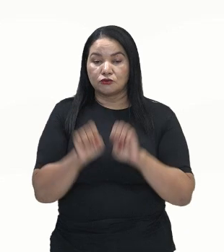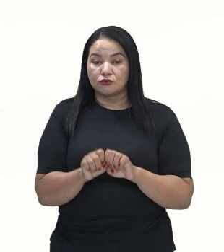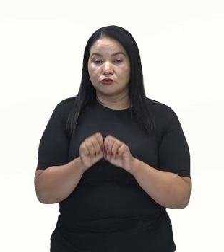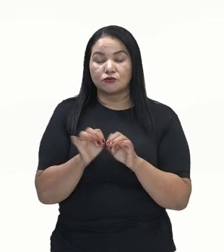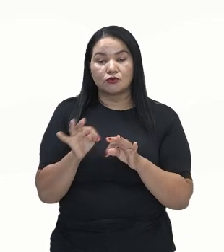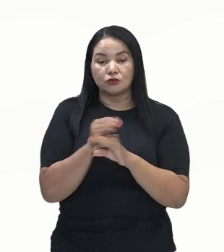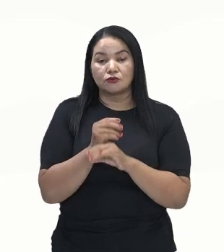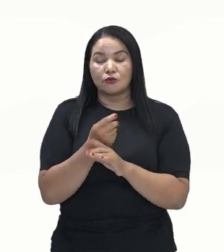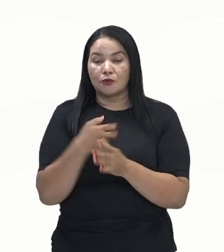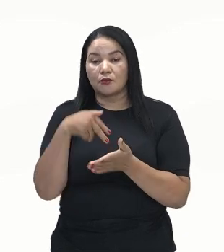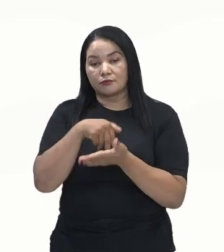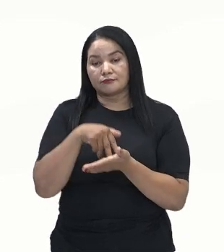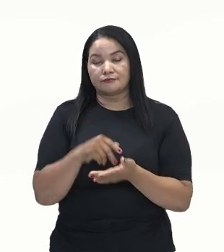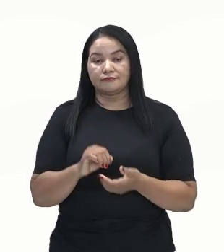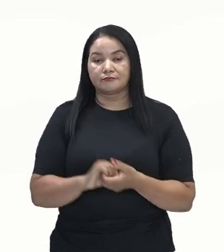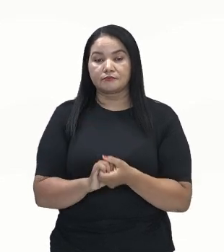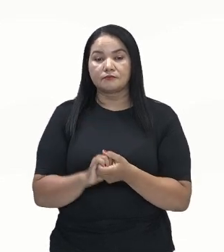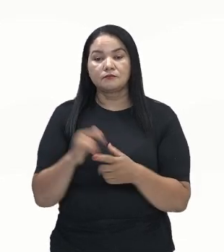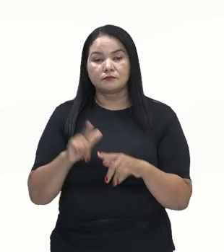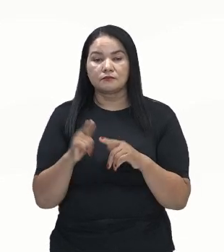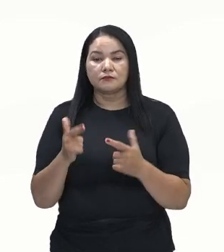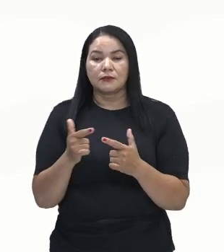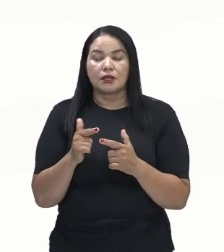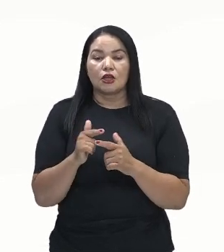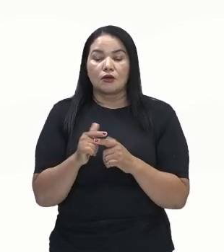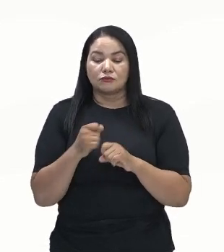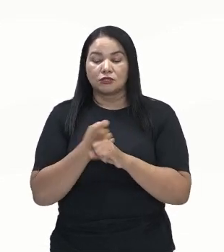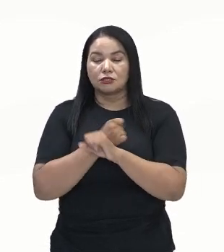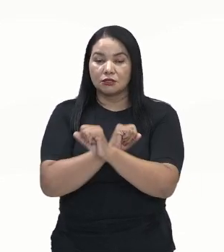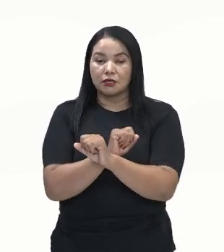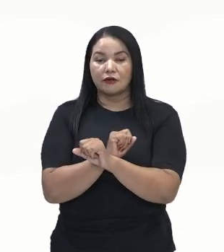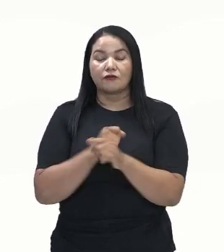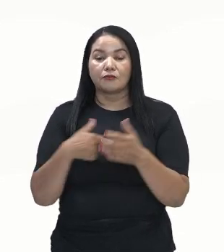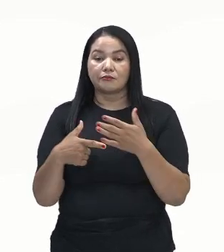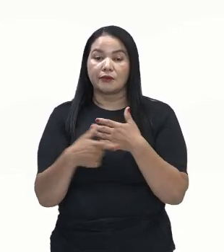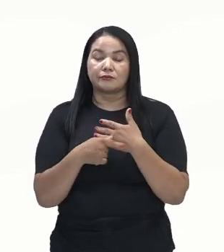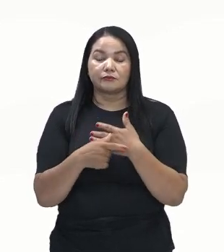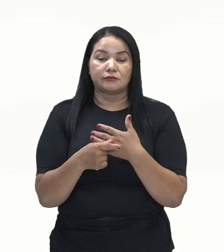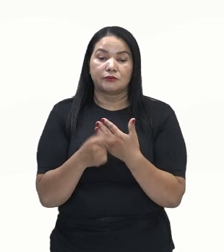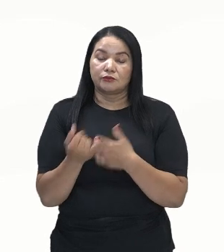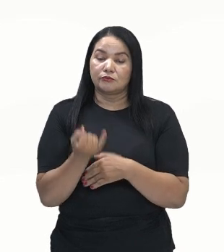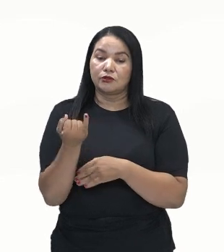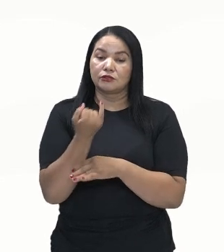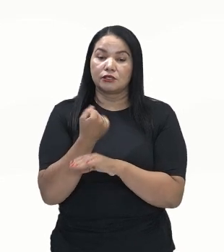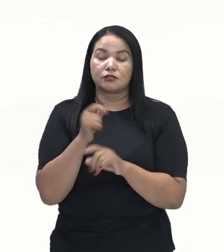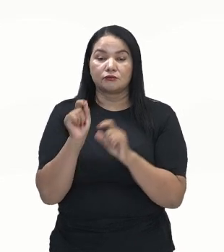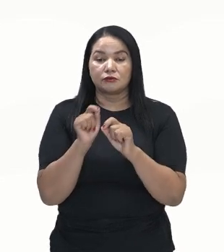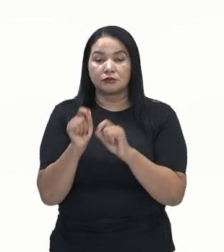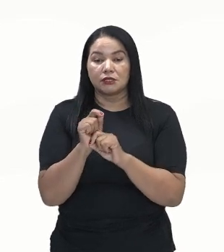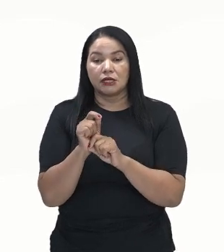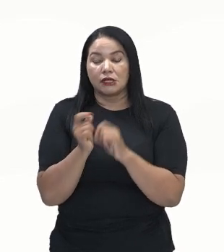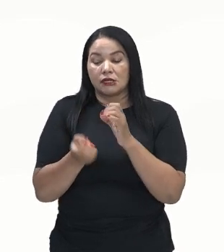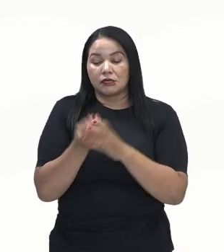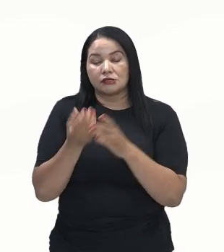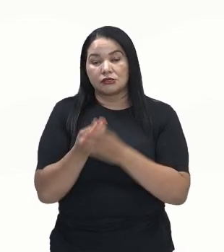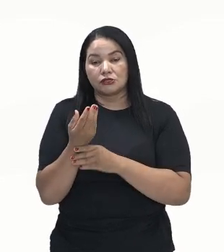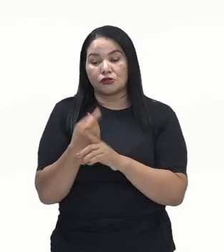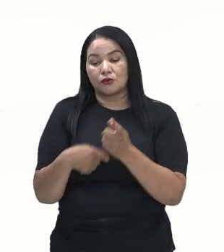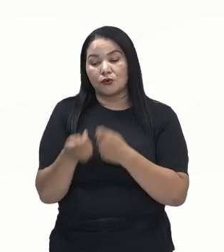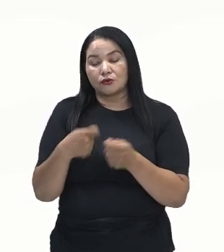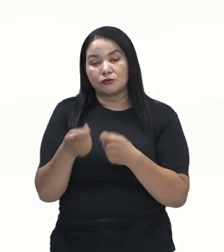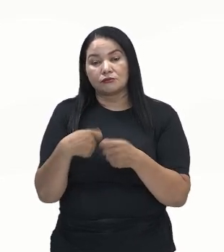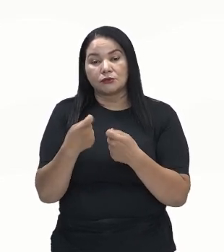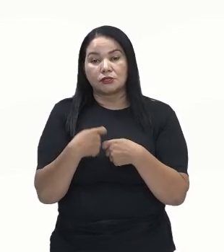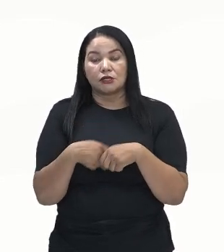o sistema escravista desempenhou um papel fundamental na formação da economia de